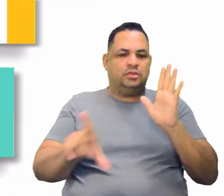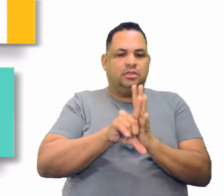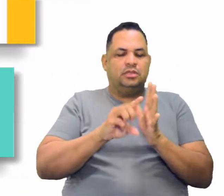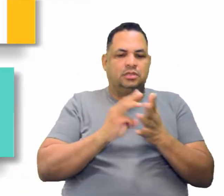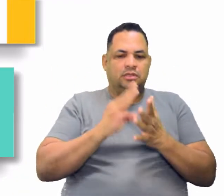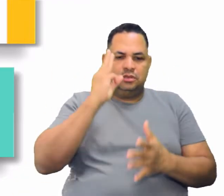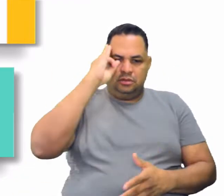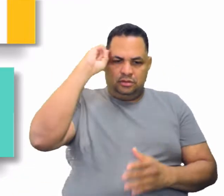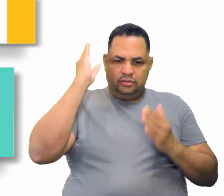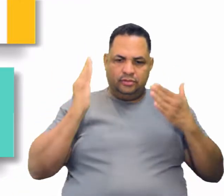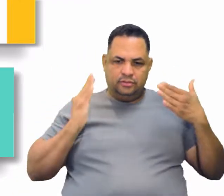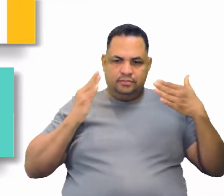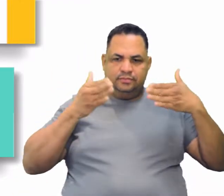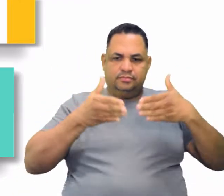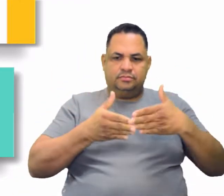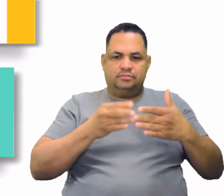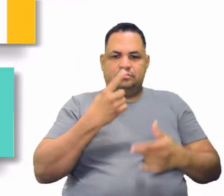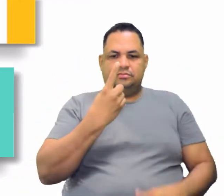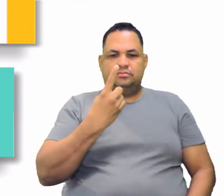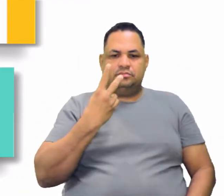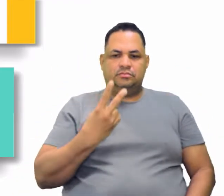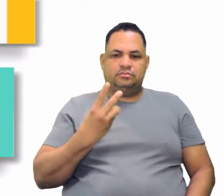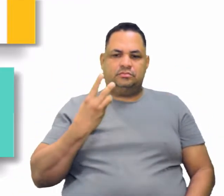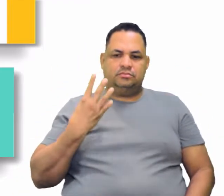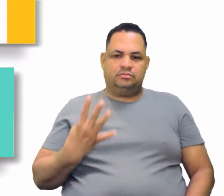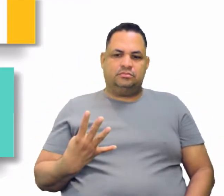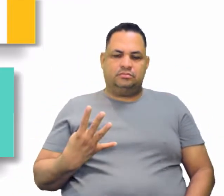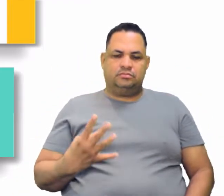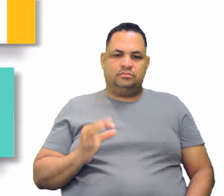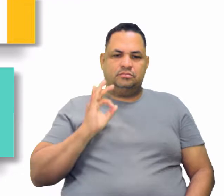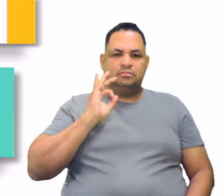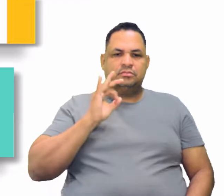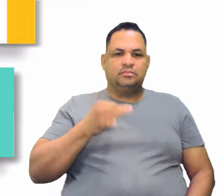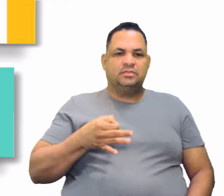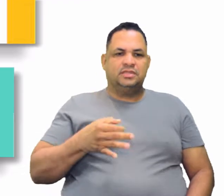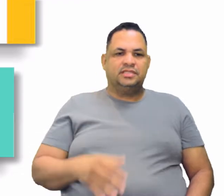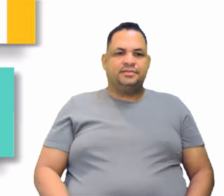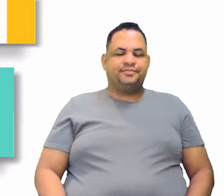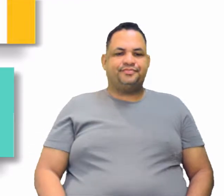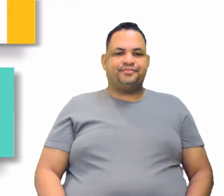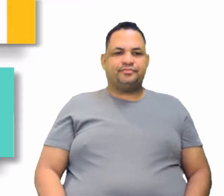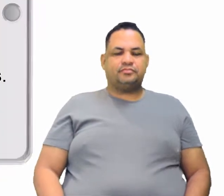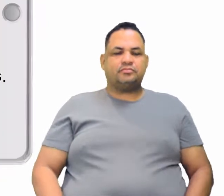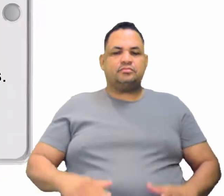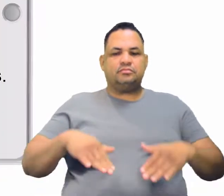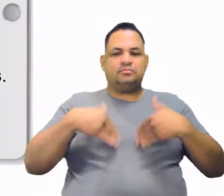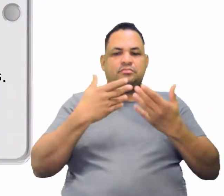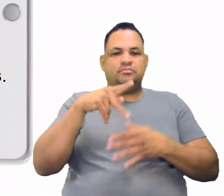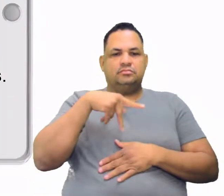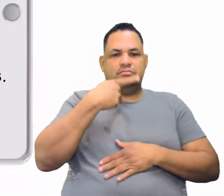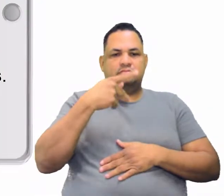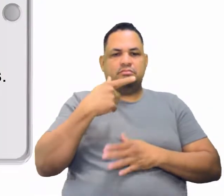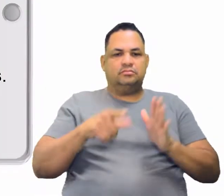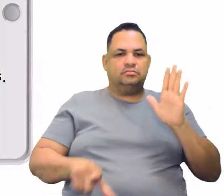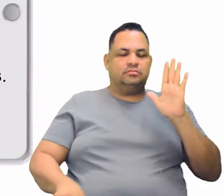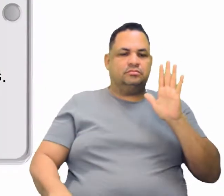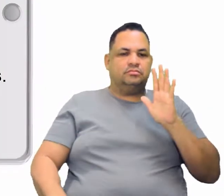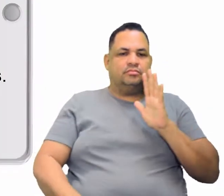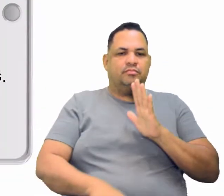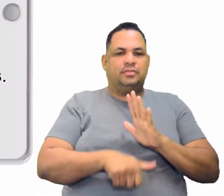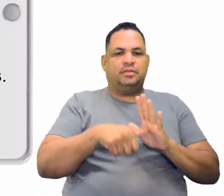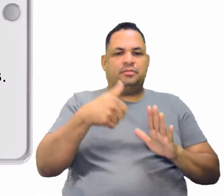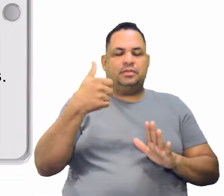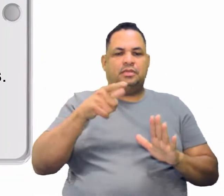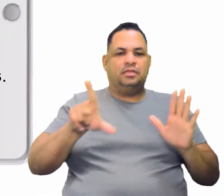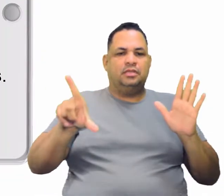vamos focar nas partes 1, 2 e 4, tá certo? E, pessoal, quando se fala em primeira lei de Newton, está lá na